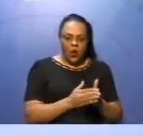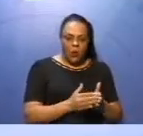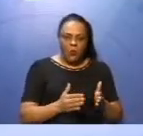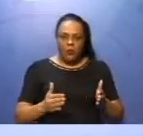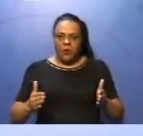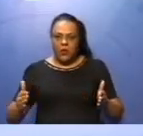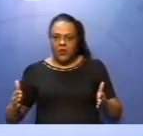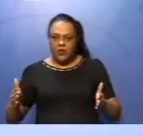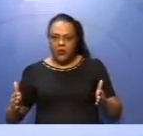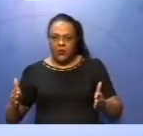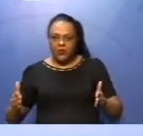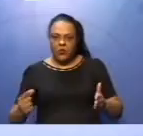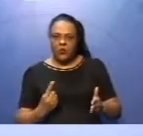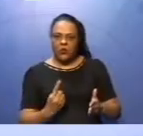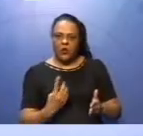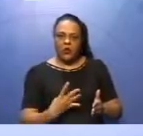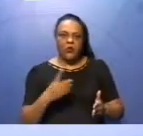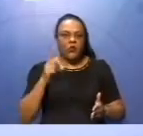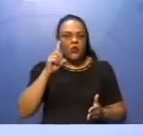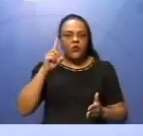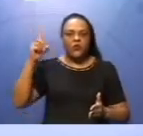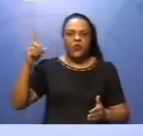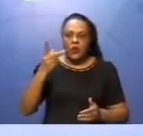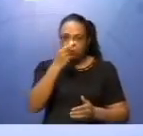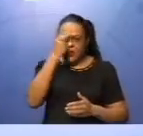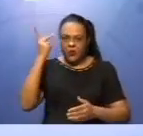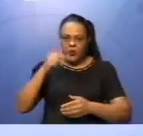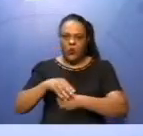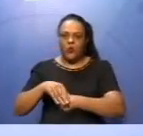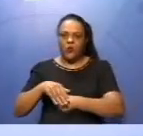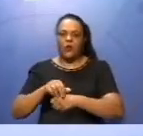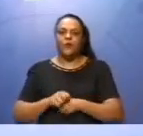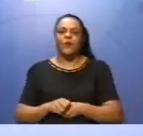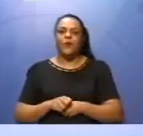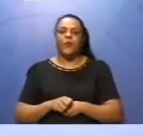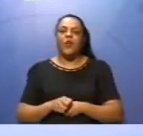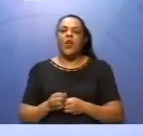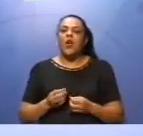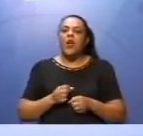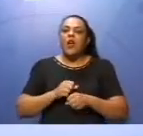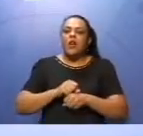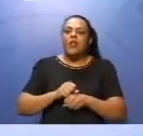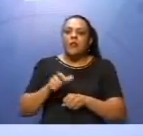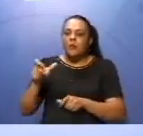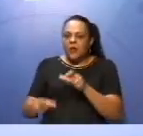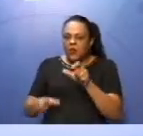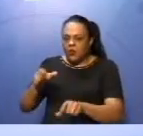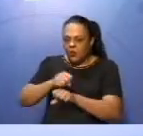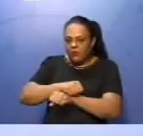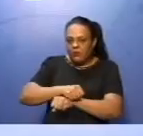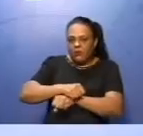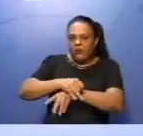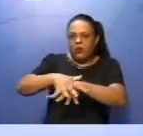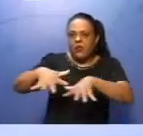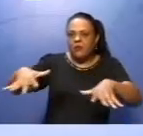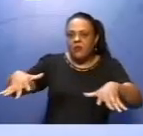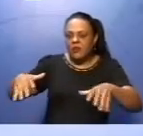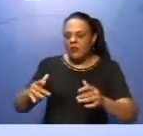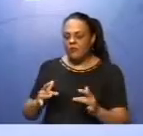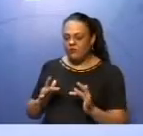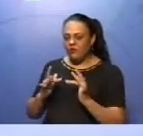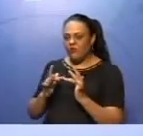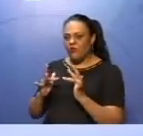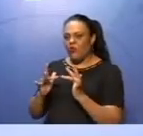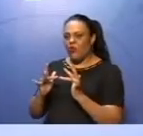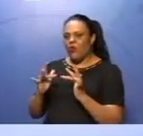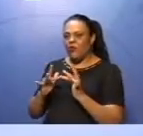sintomas, é de cerca de 14 dias. A transmissão ela ocorre principalmente por meio do contato com o doente, que